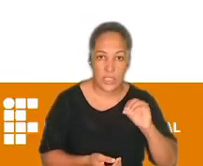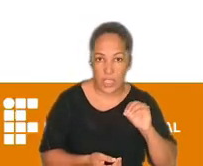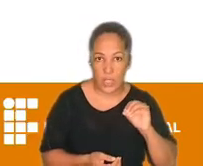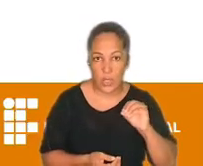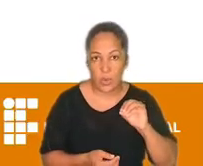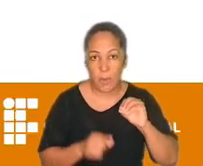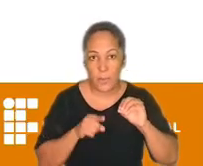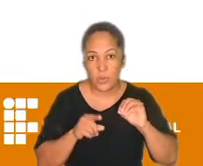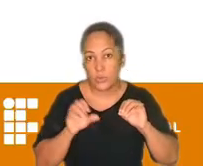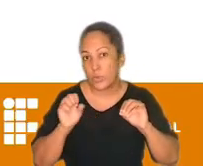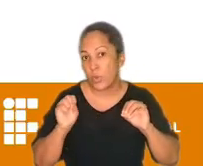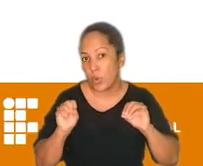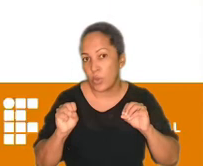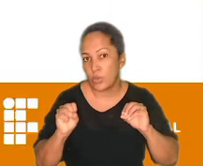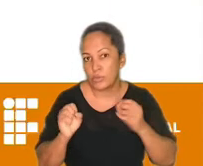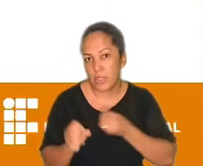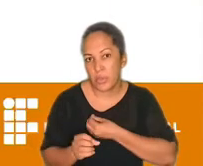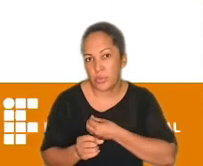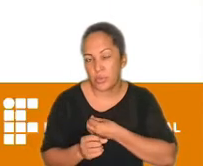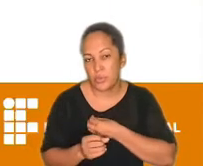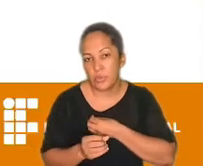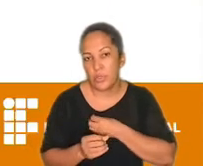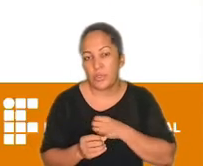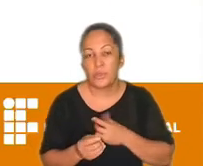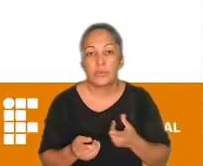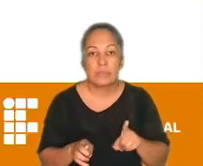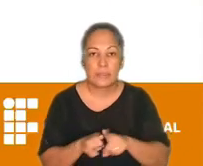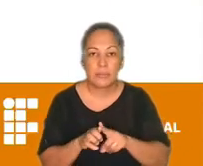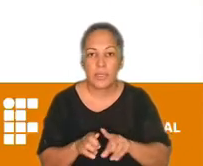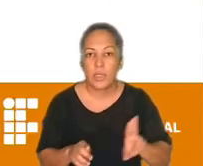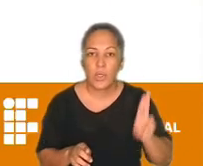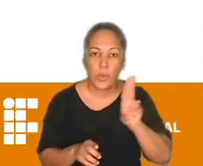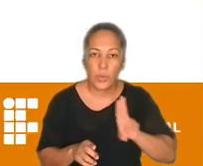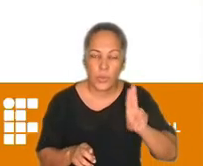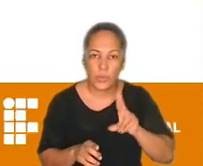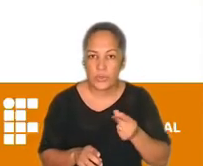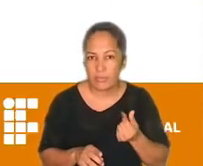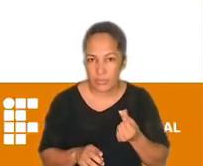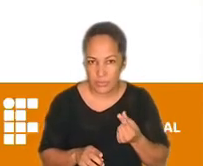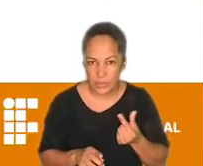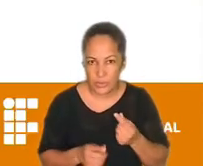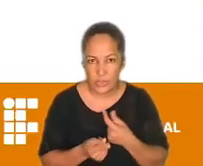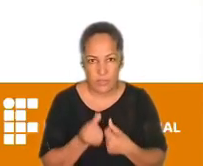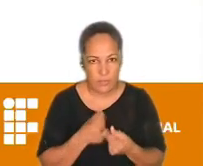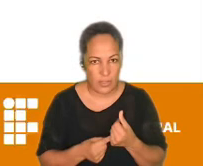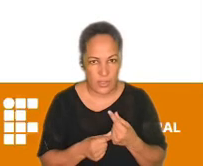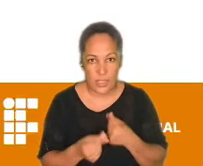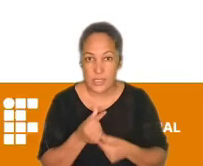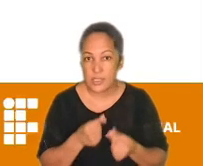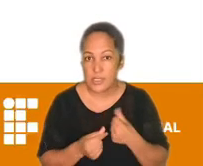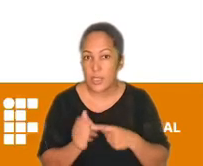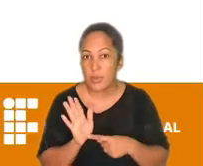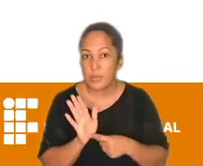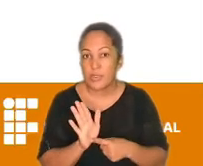quebrado. Normalmente é utilizado para valores financeiros, para demonstrar os centavos. Por